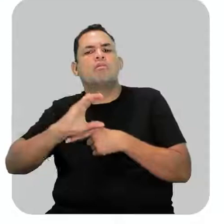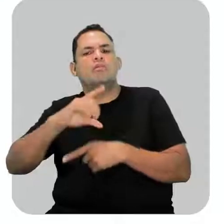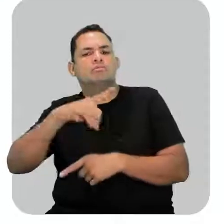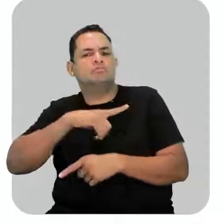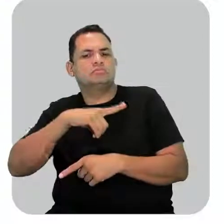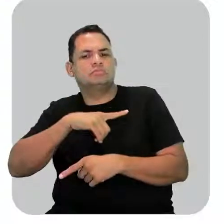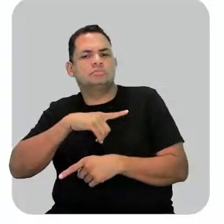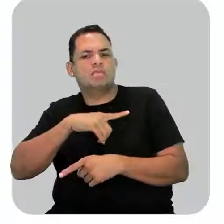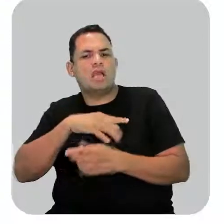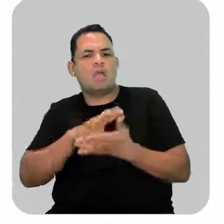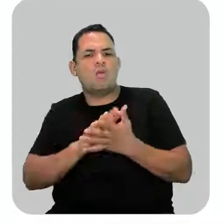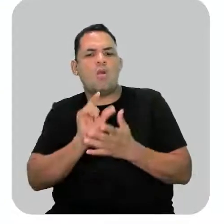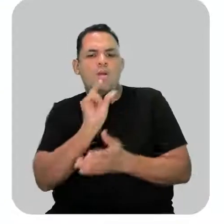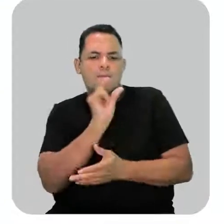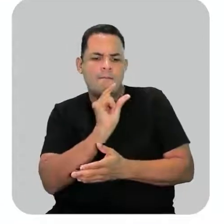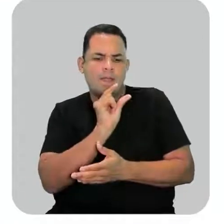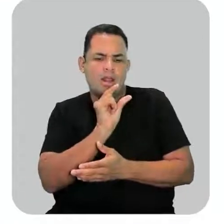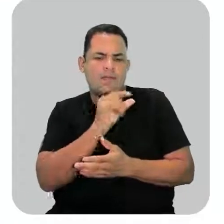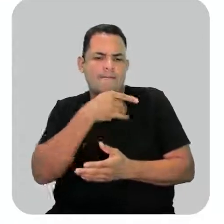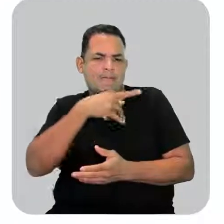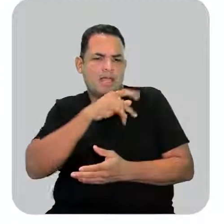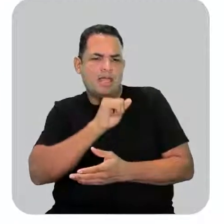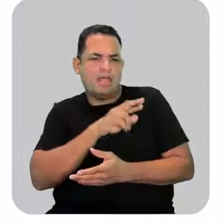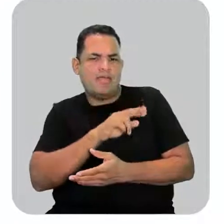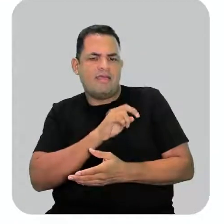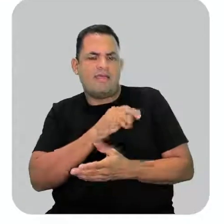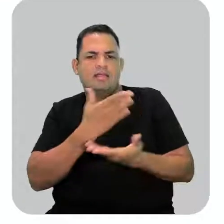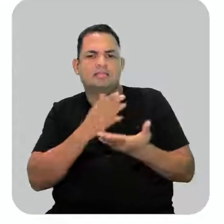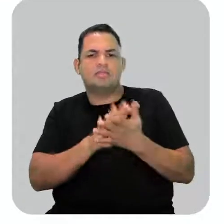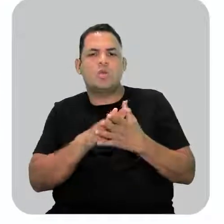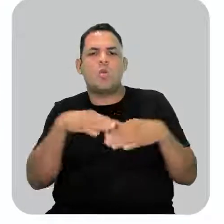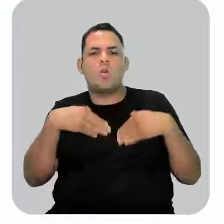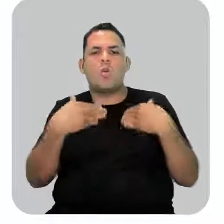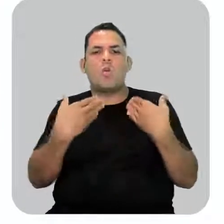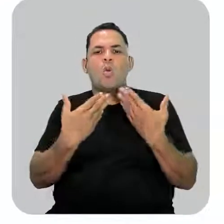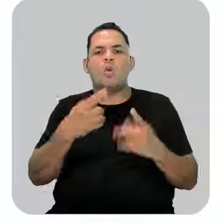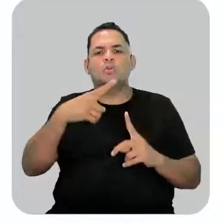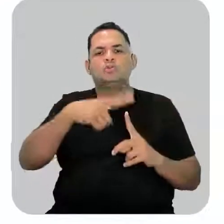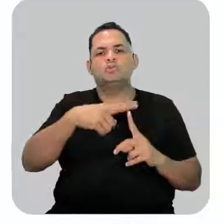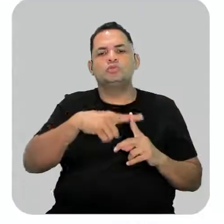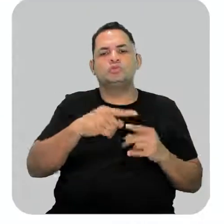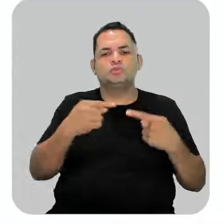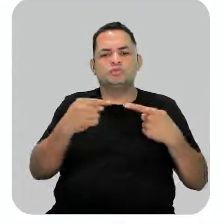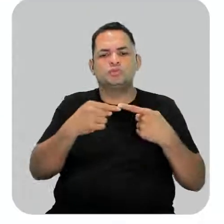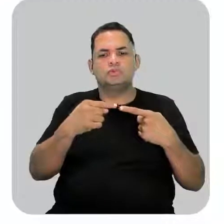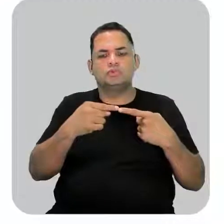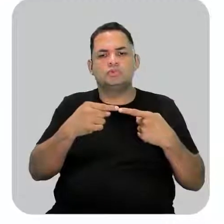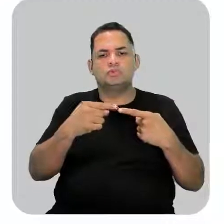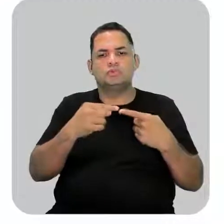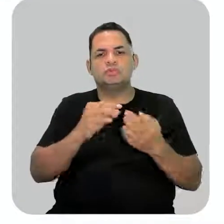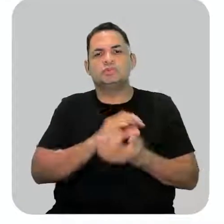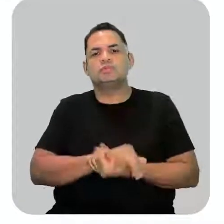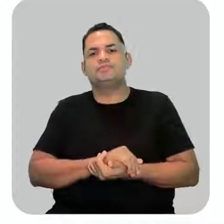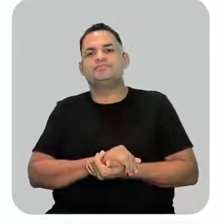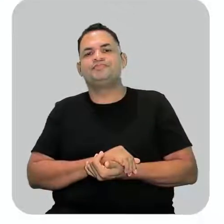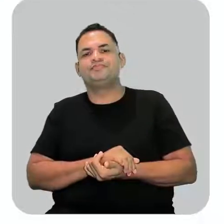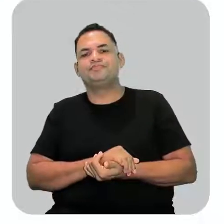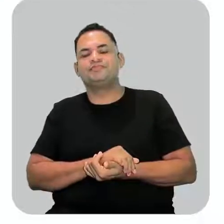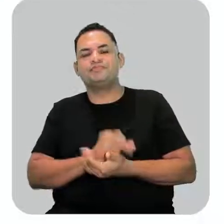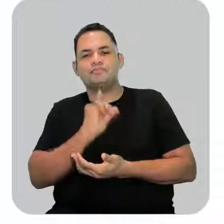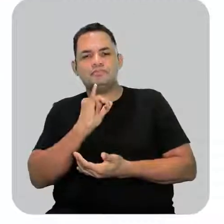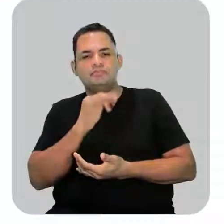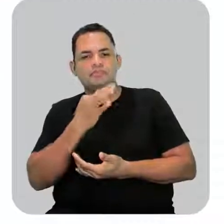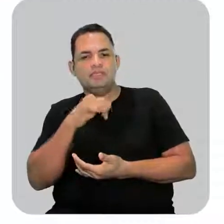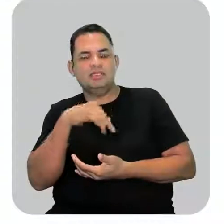o prefixo que vai ser usado, ver qual o tipo de ligação, ver lá na tabelinha o tipo de infixo que vai ser